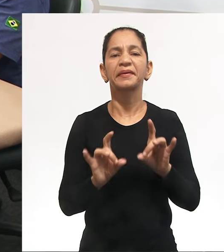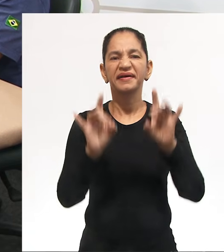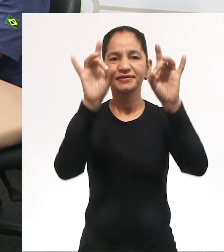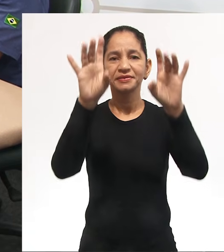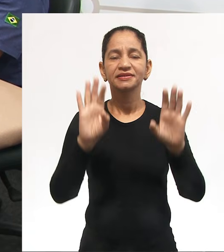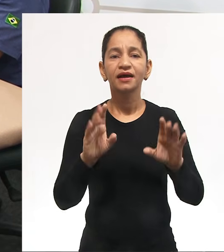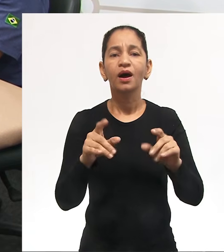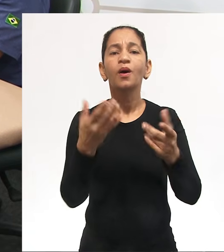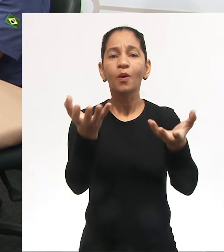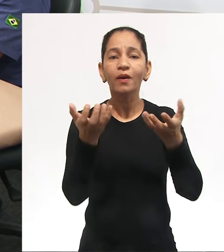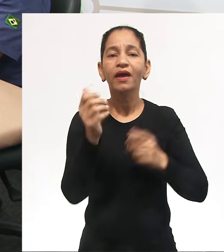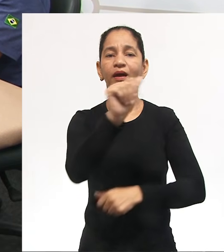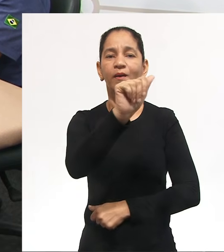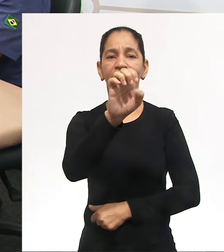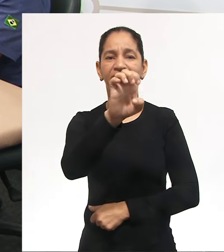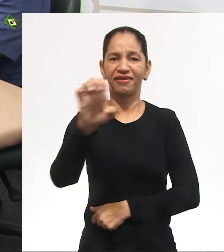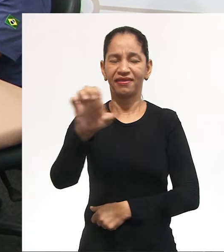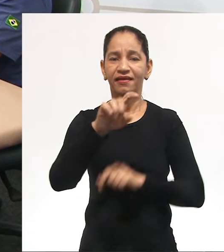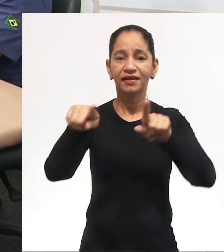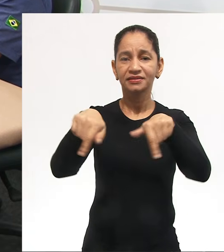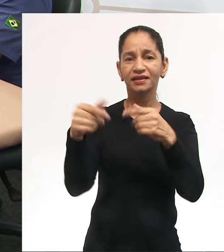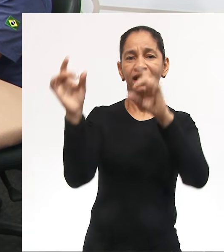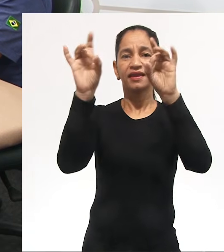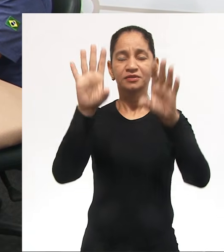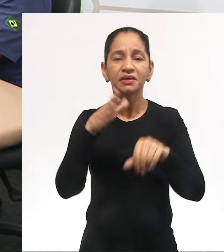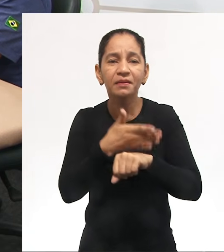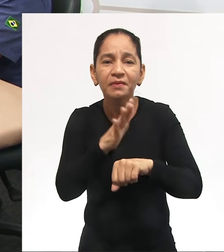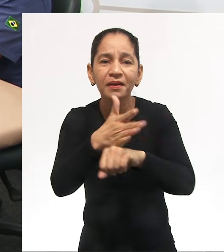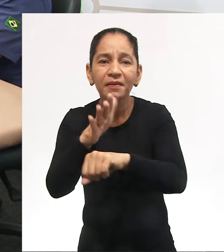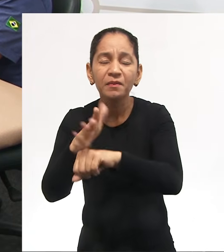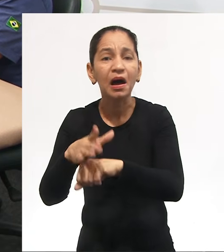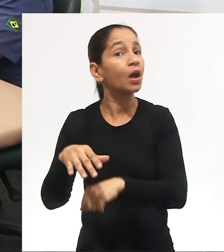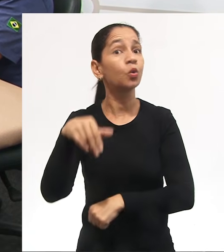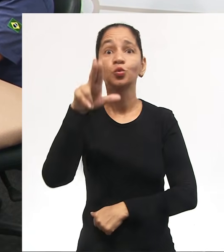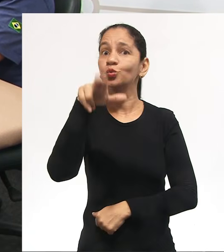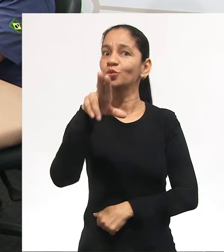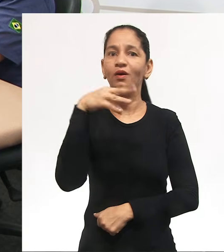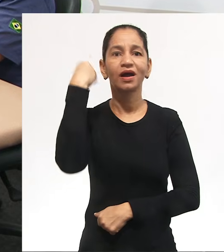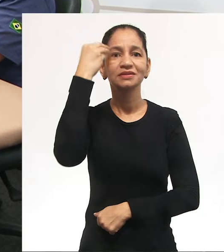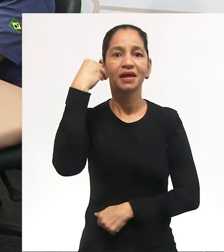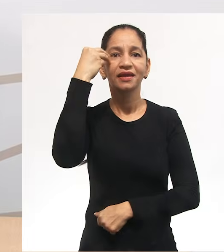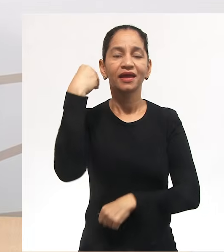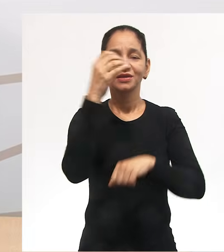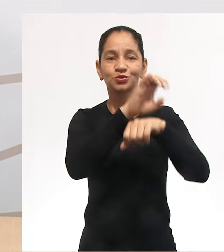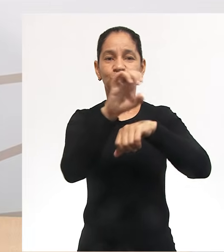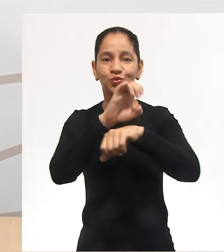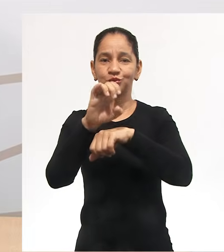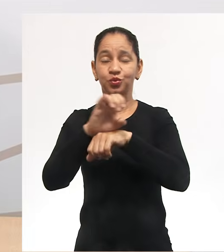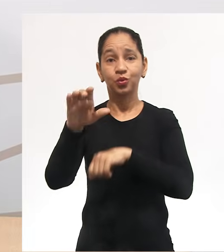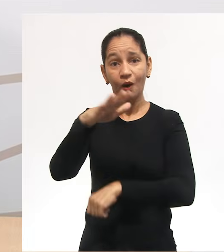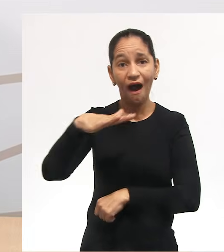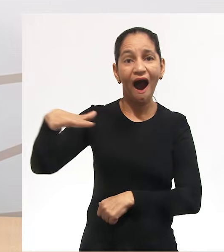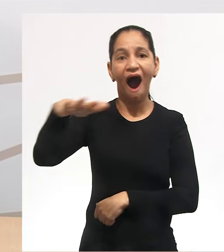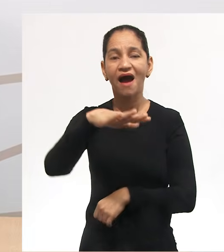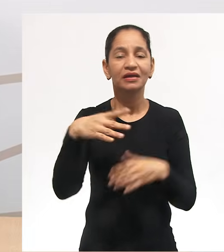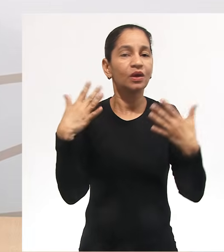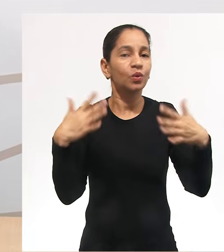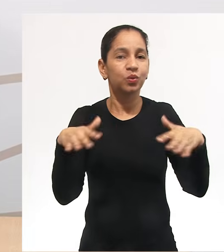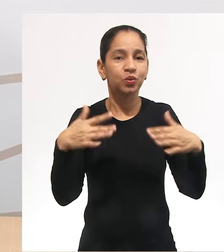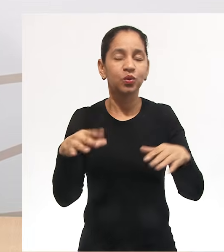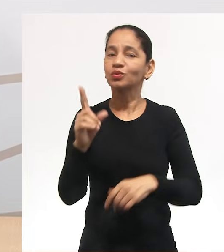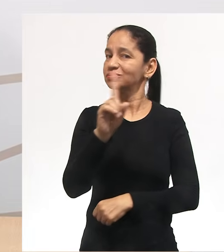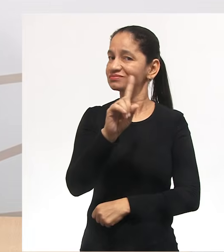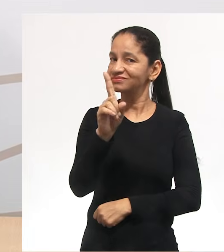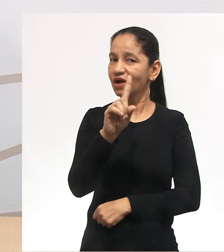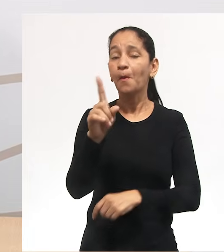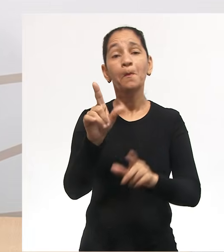verdade. Eu quero ir para educação especial, eu quero para um AEE, né, quero na verdade eu nunca tinha ido para o AEE, mas eu